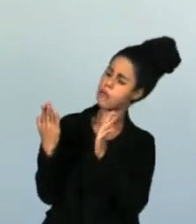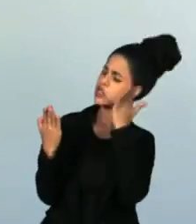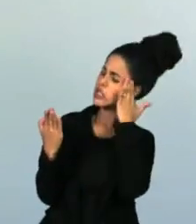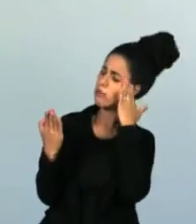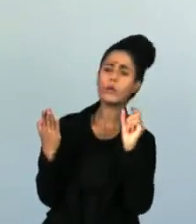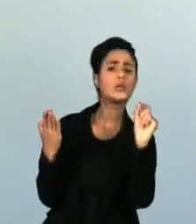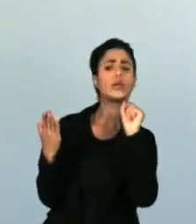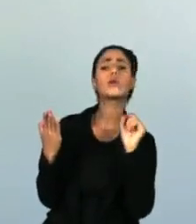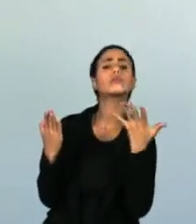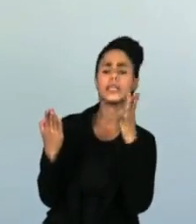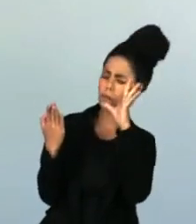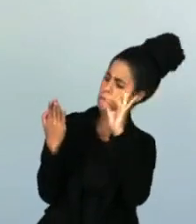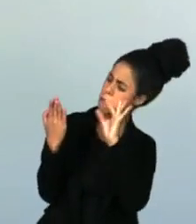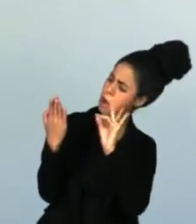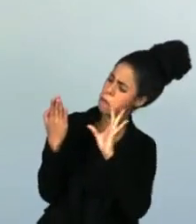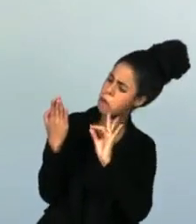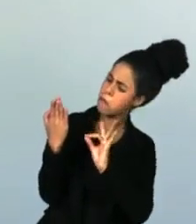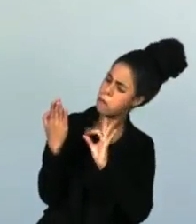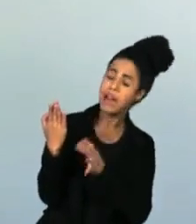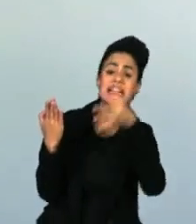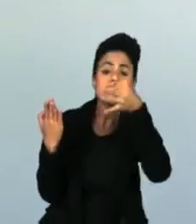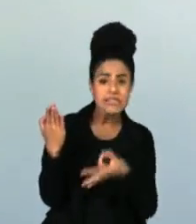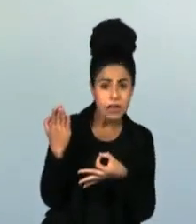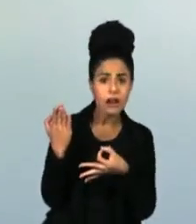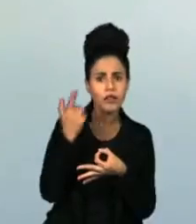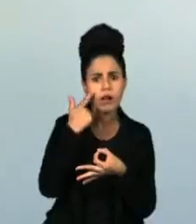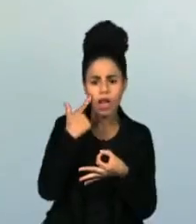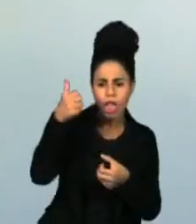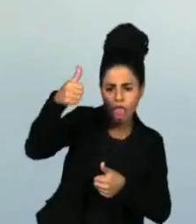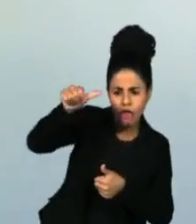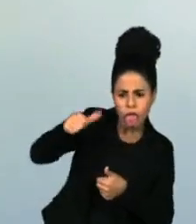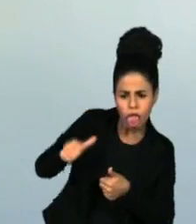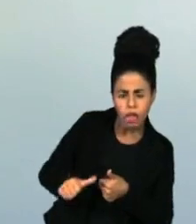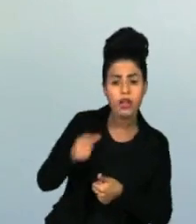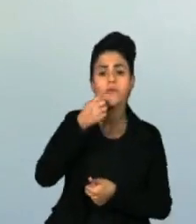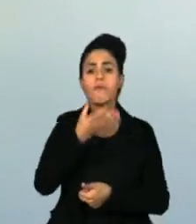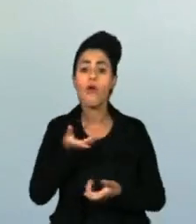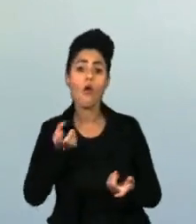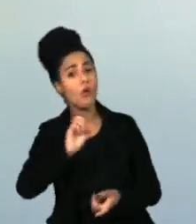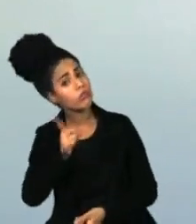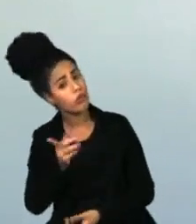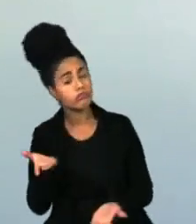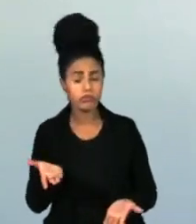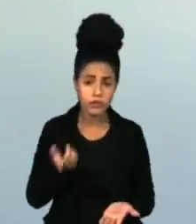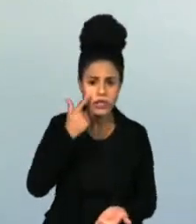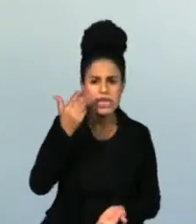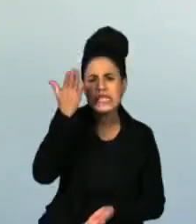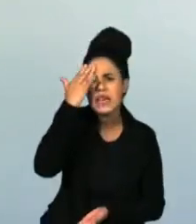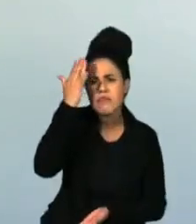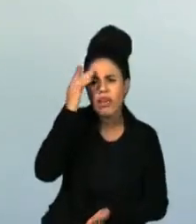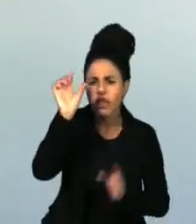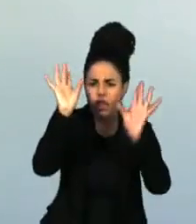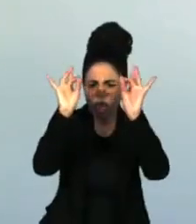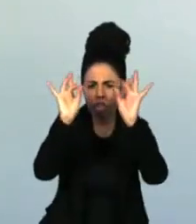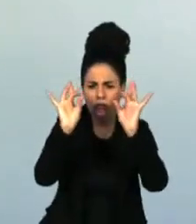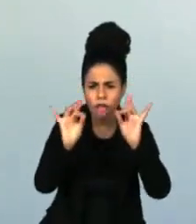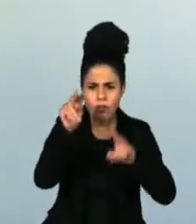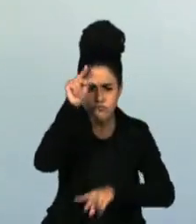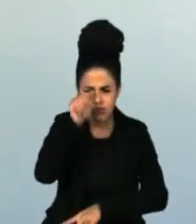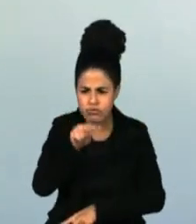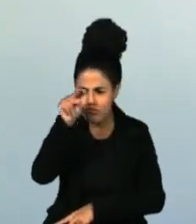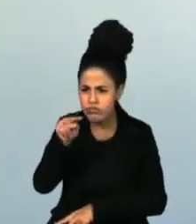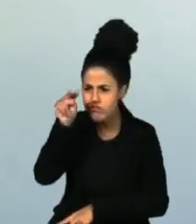as nossas instituições reguladoras possam avaliar e desenvolver ferramentas para as próximas eleições. A gente está num